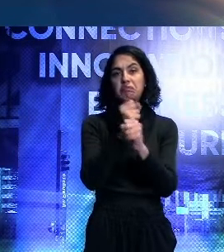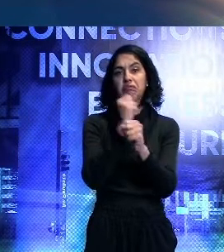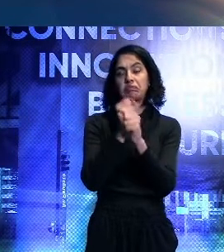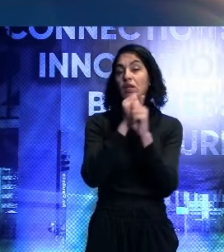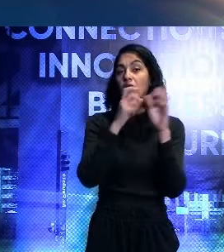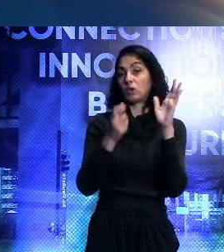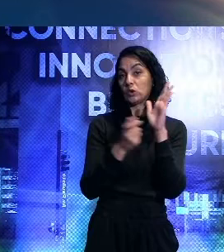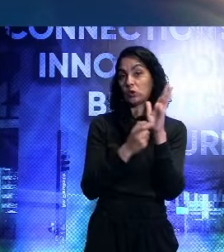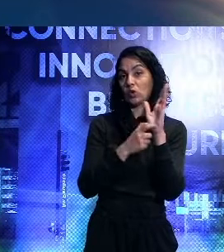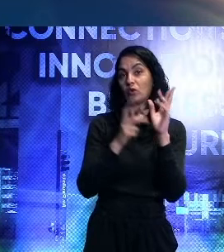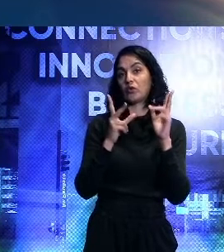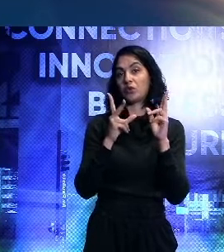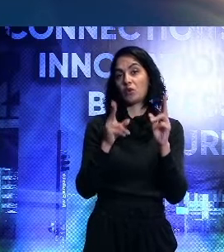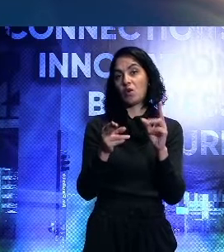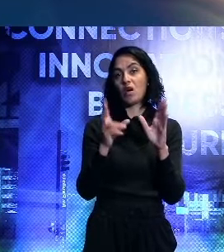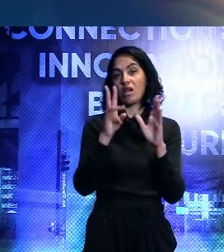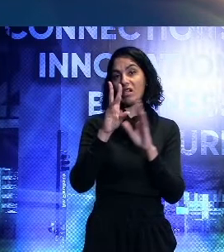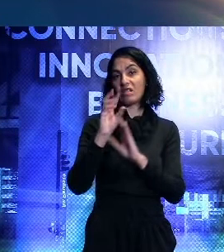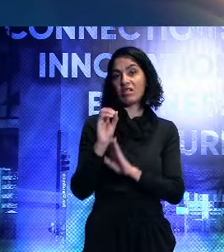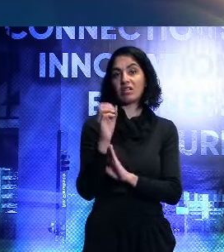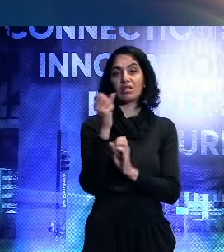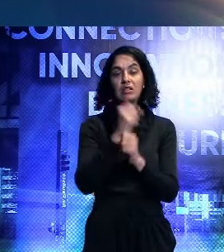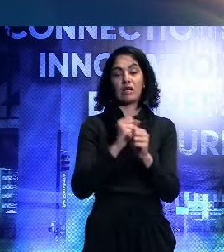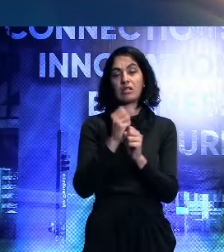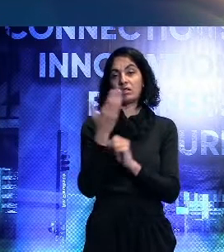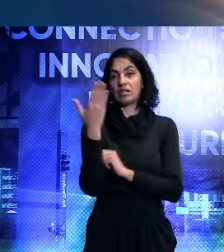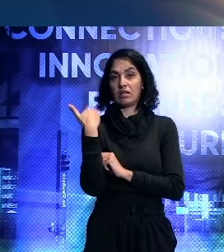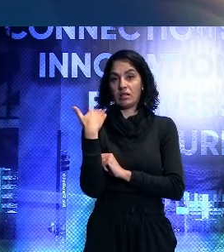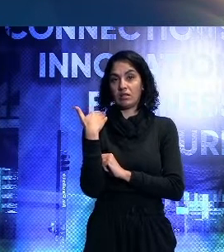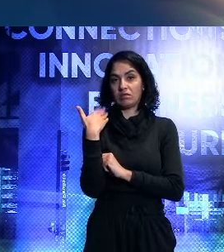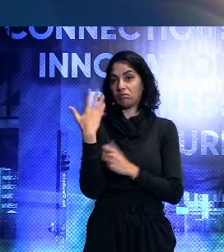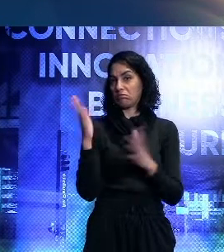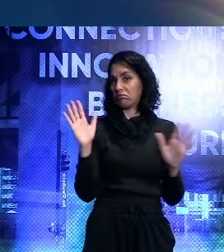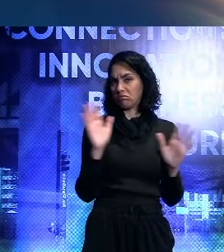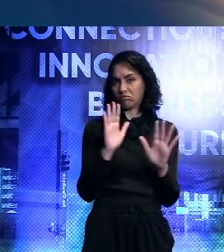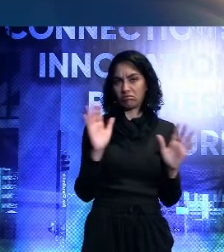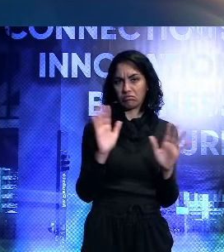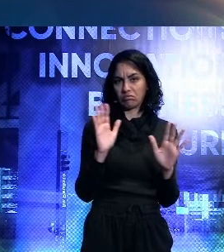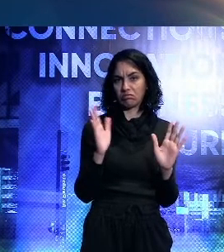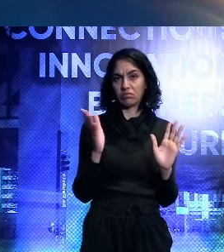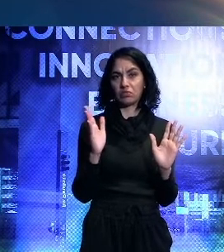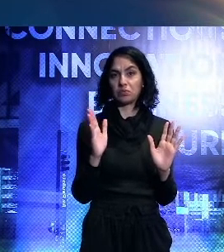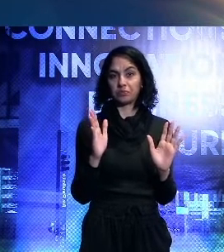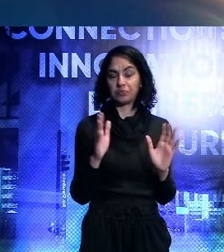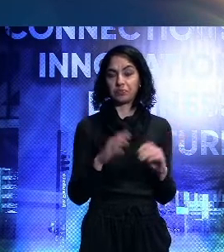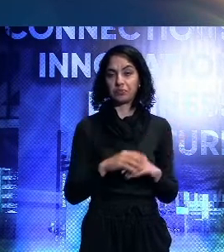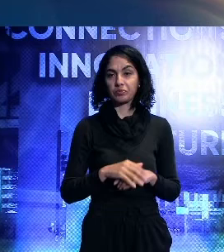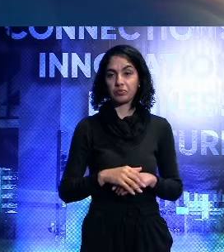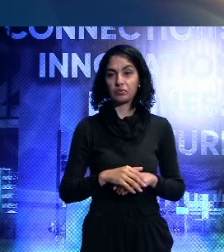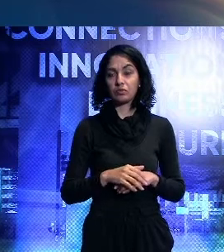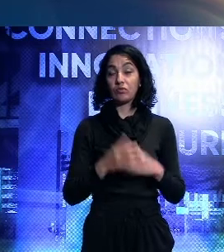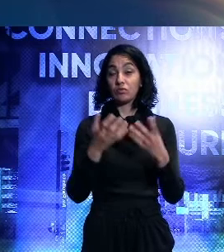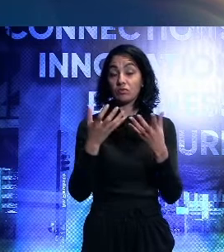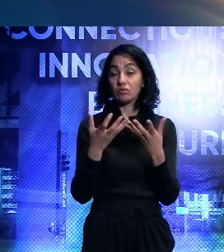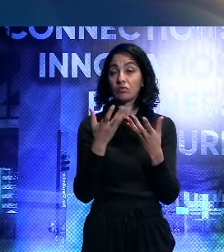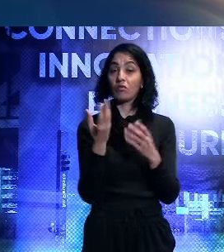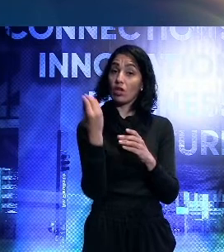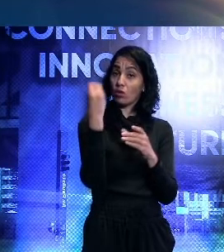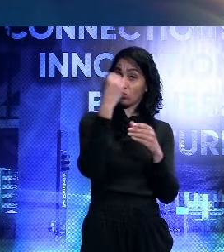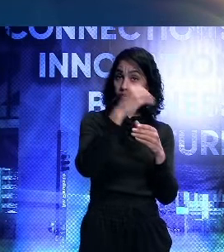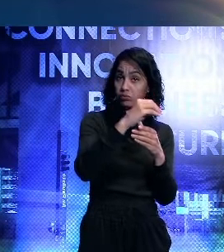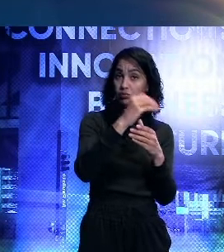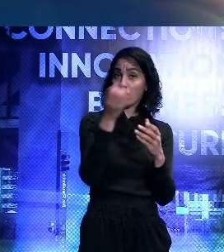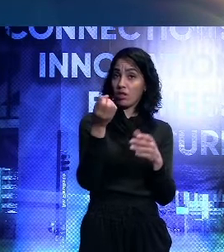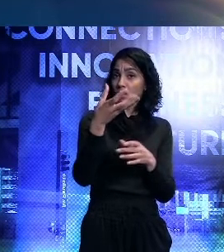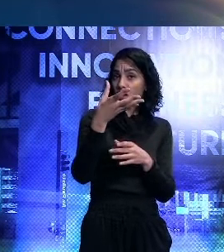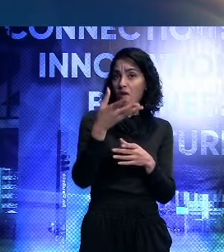atrás, né? Fazendo os bons e velhos aerolitos, né? Os nossos monolitos ali. A gente quer o quê? Uma aplicação moderna, né? A gente quer